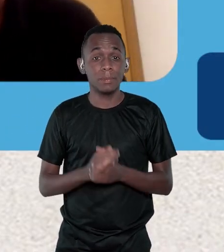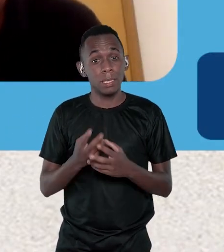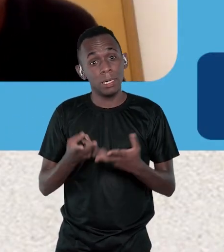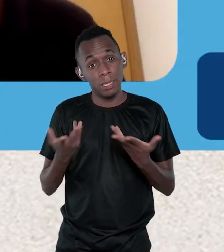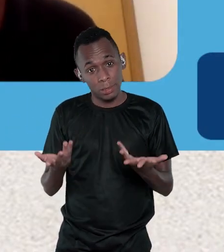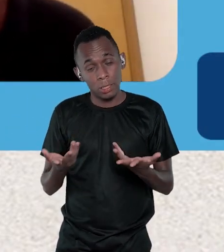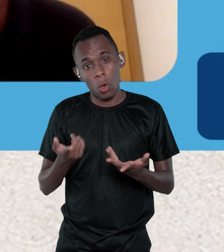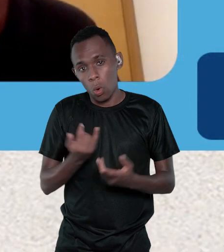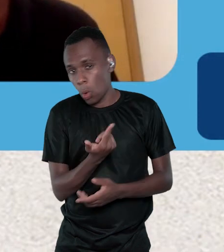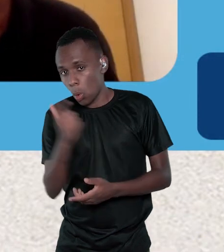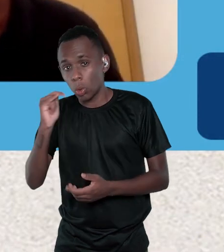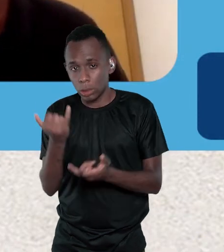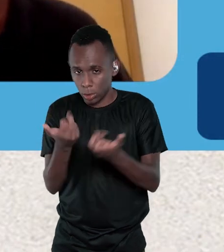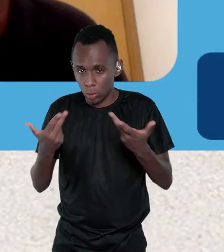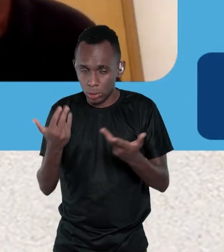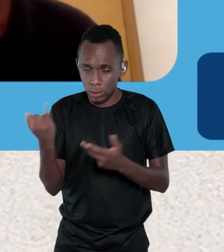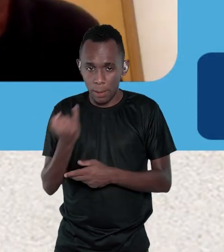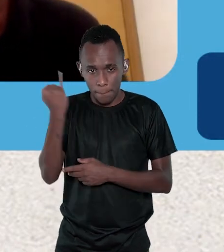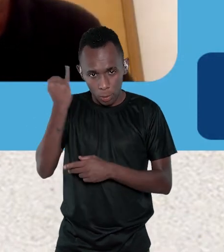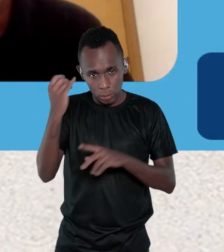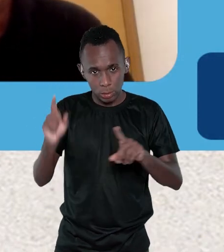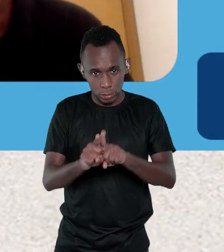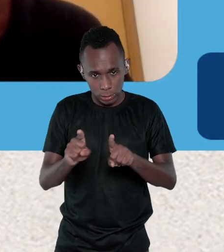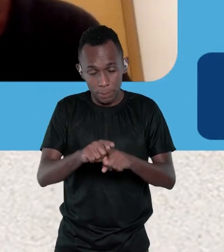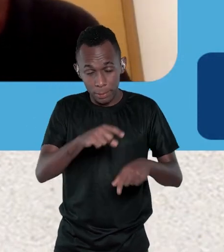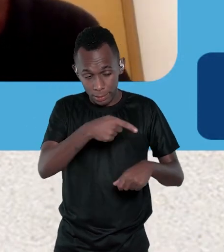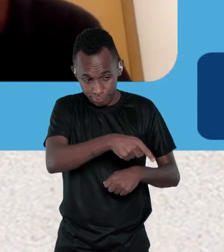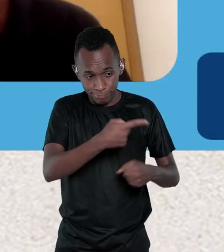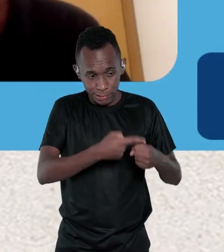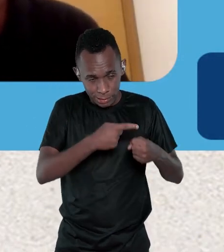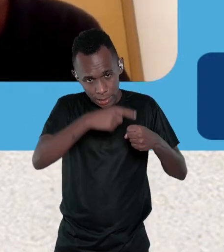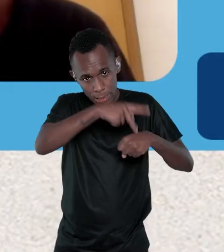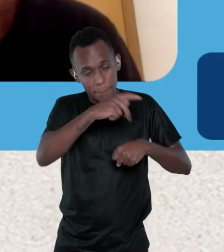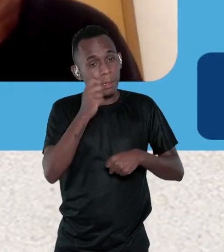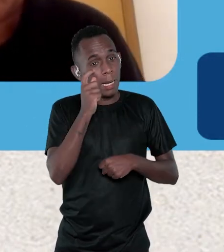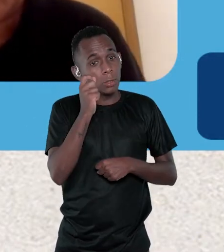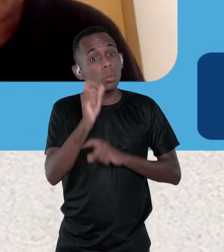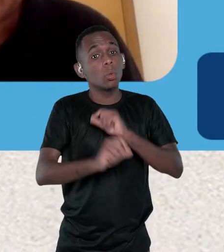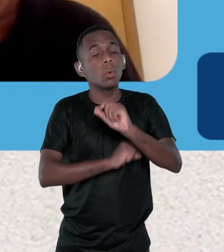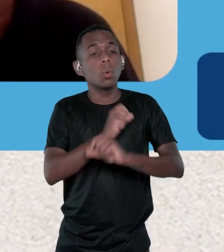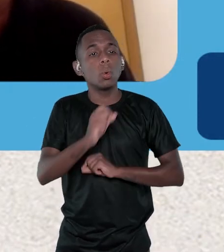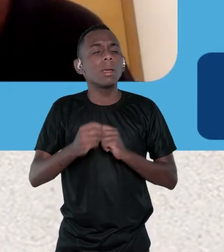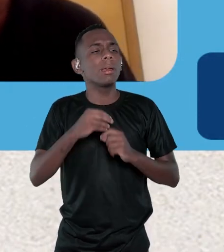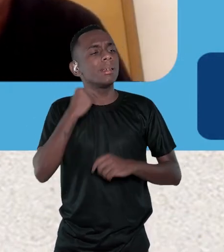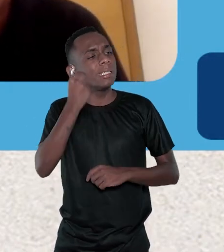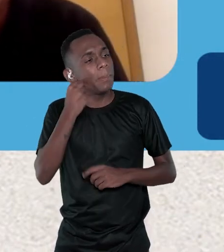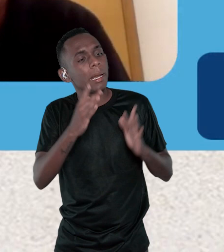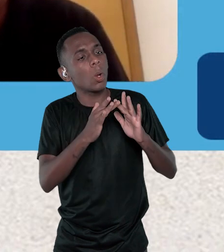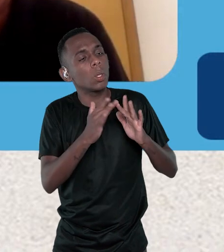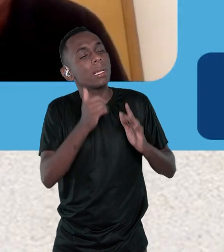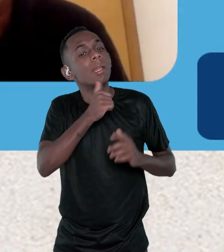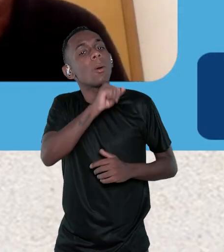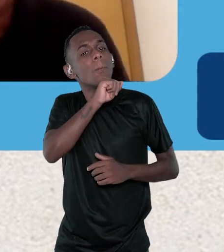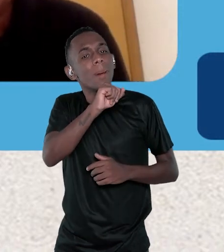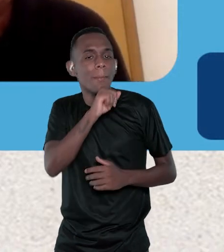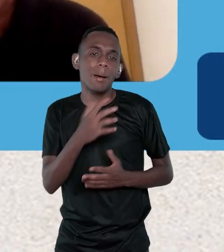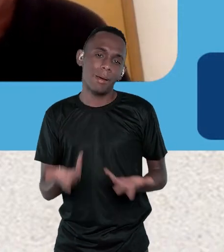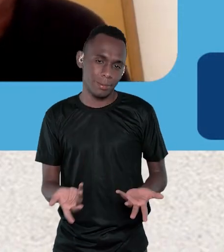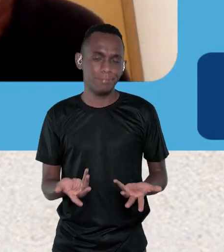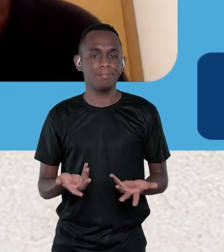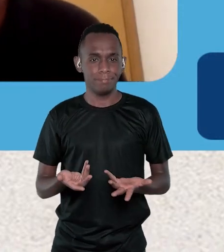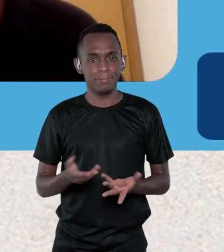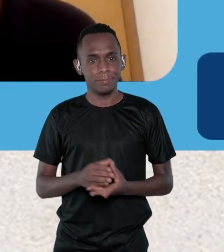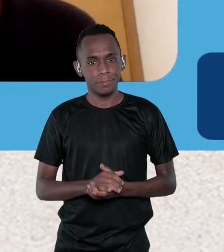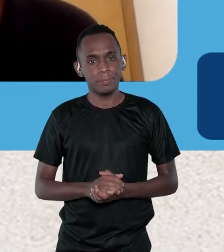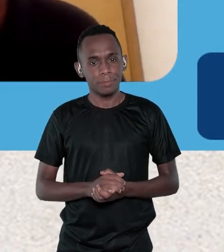que uma outra coisa importantíssima lá de Pedra Azul foi a convivência com a minha mãe,